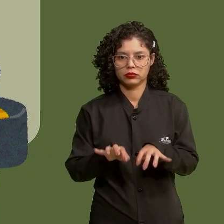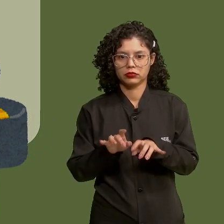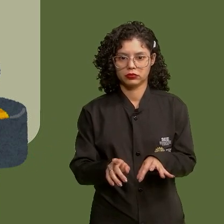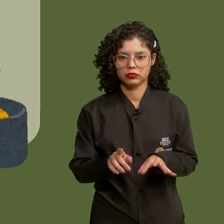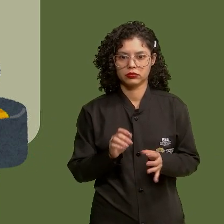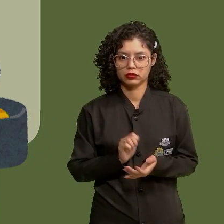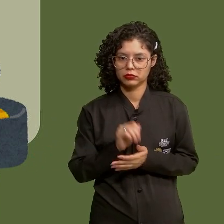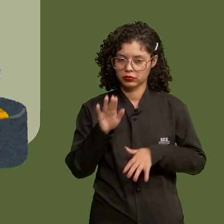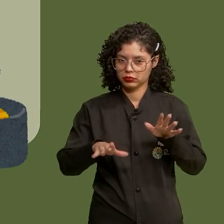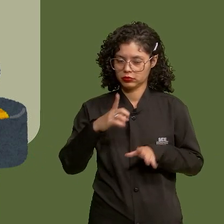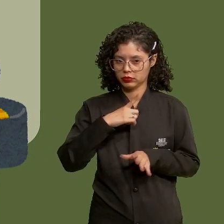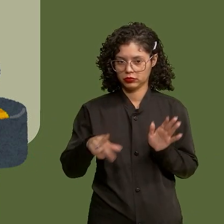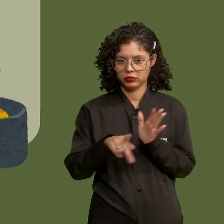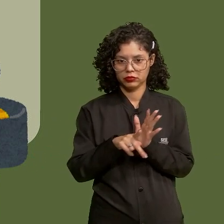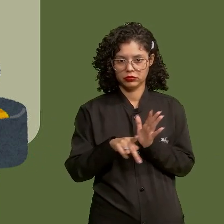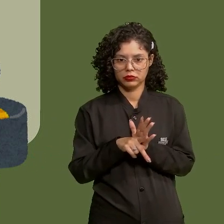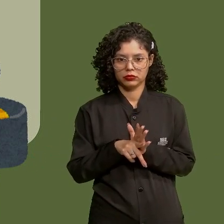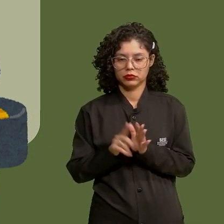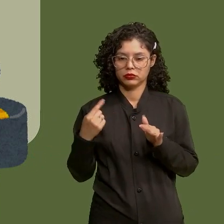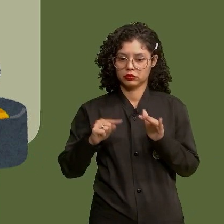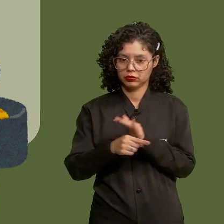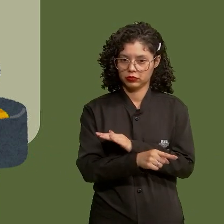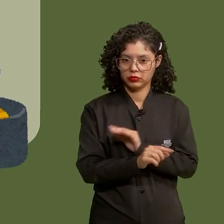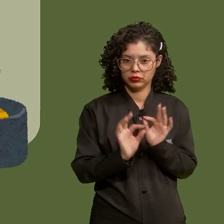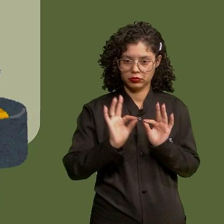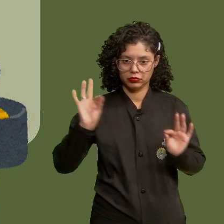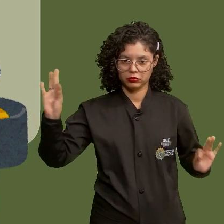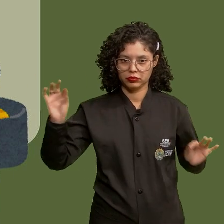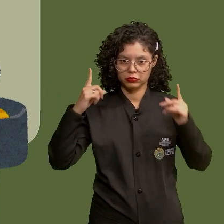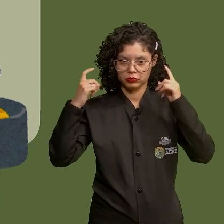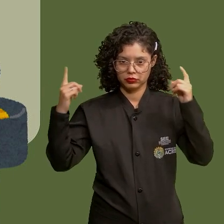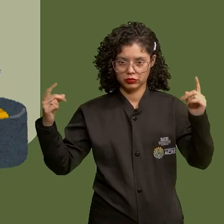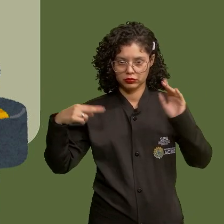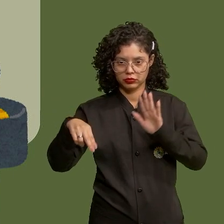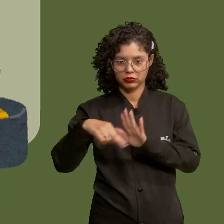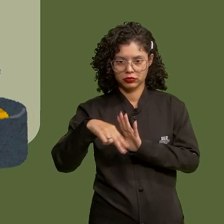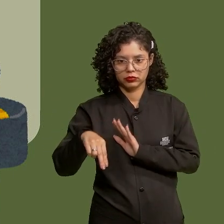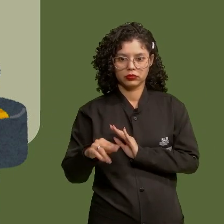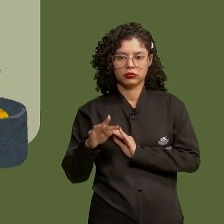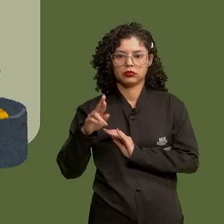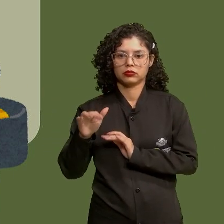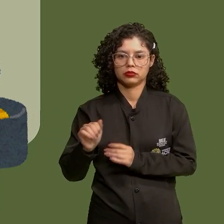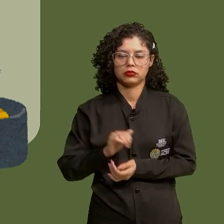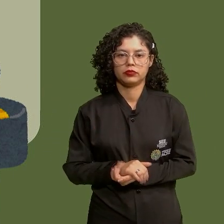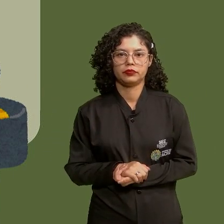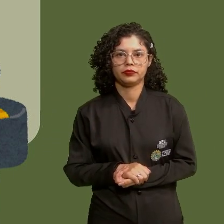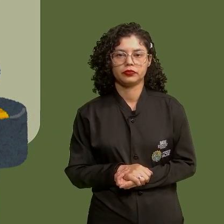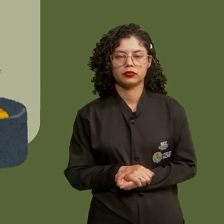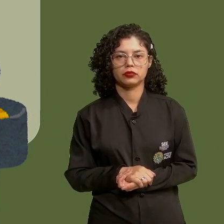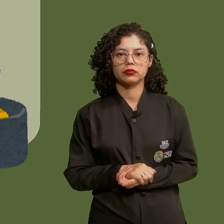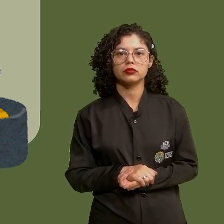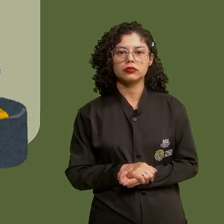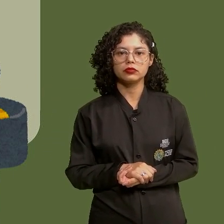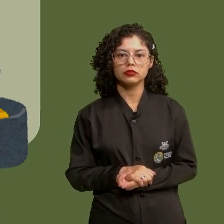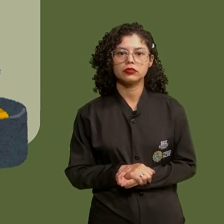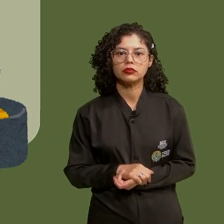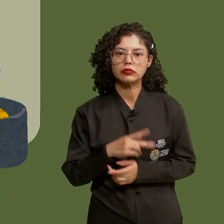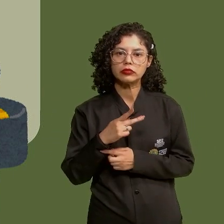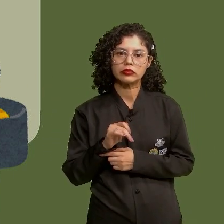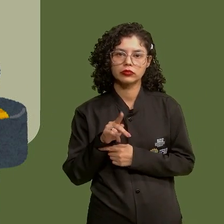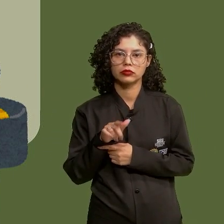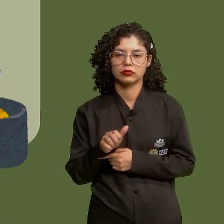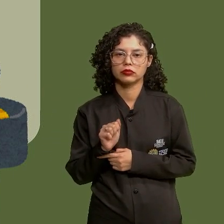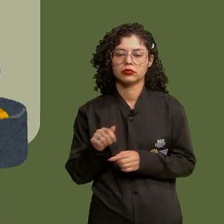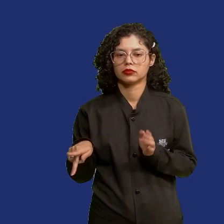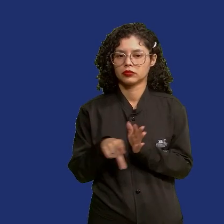pequeno martelo atinge uma corda interna, criando uma nota. O piano, ele é clássico,